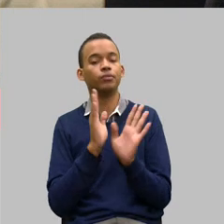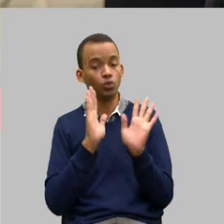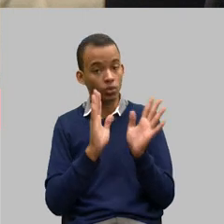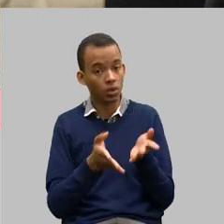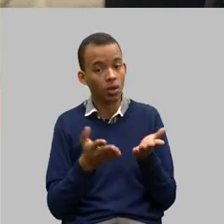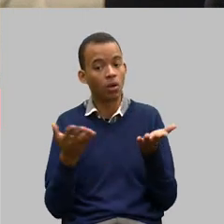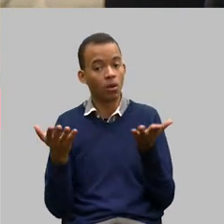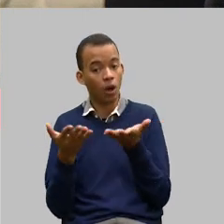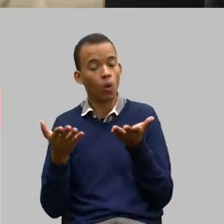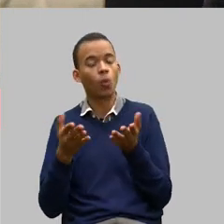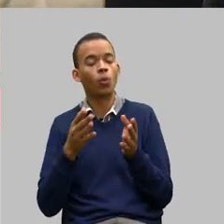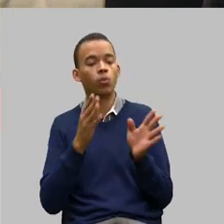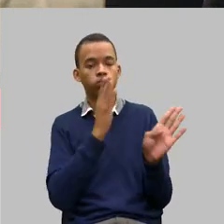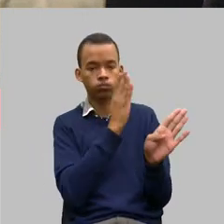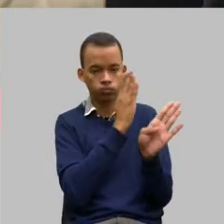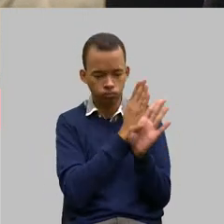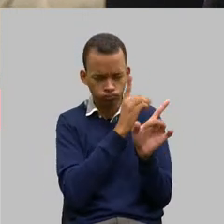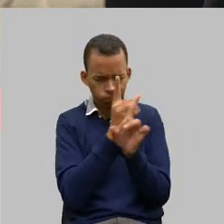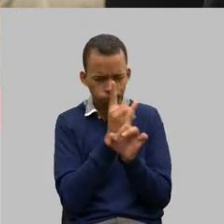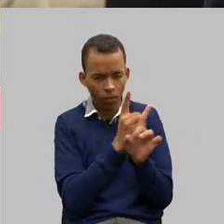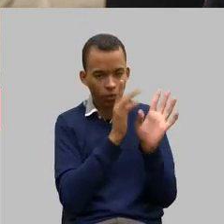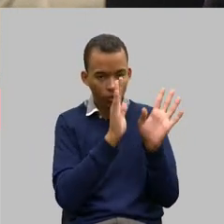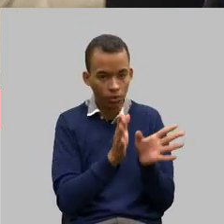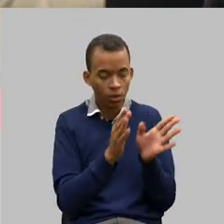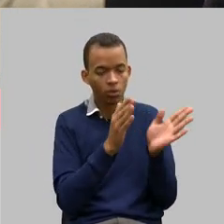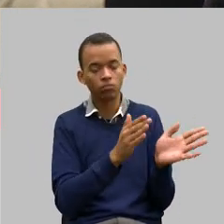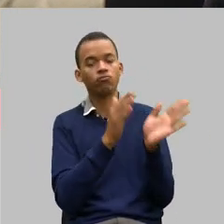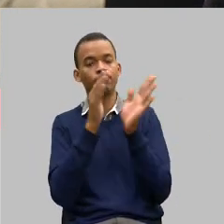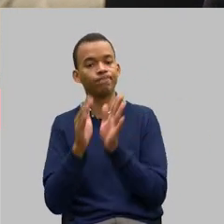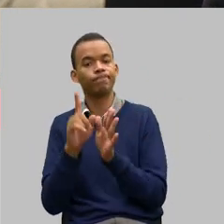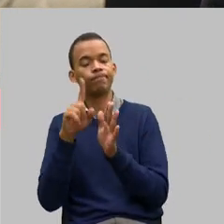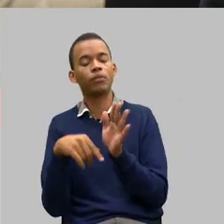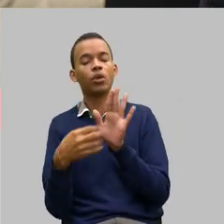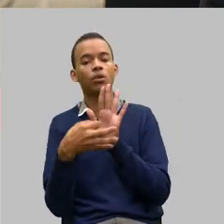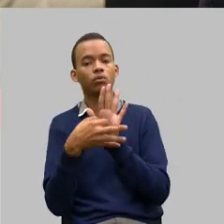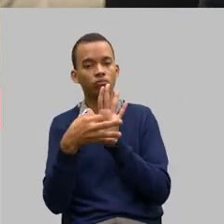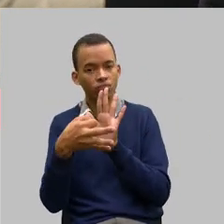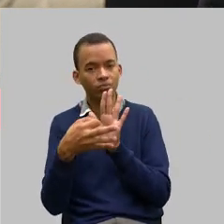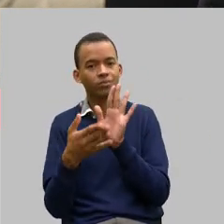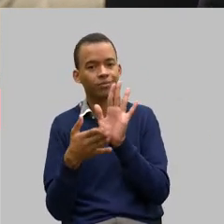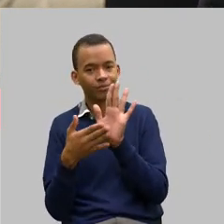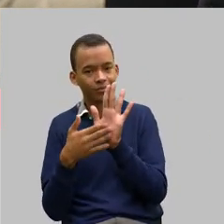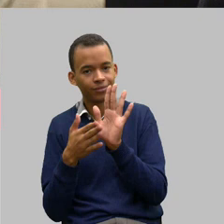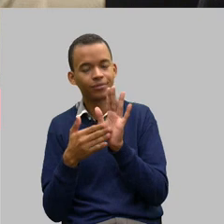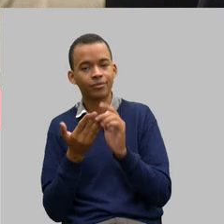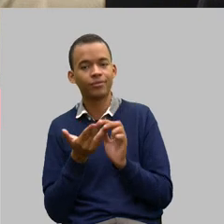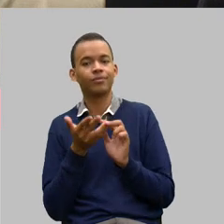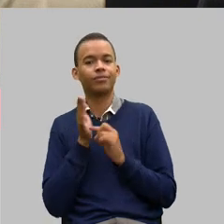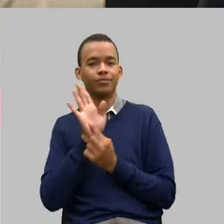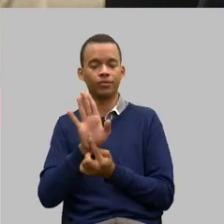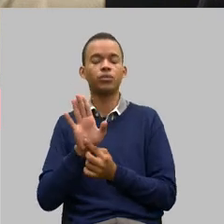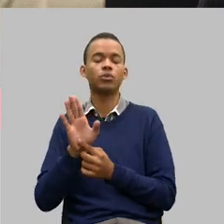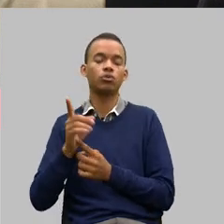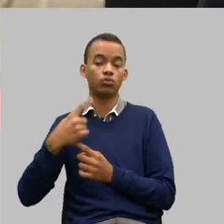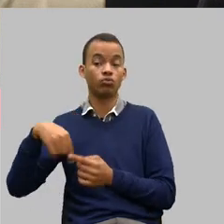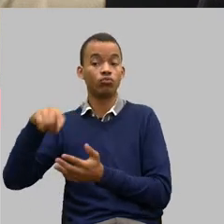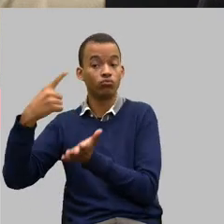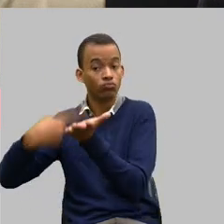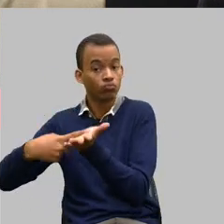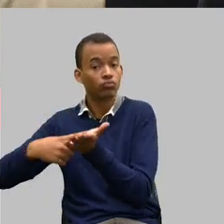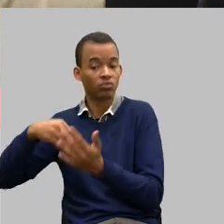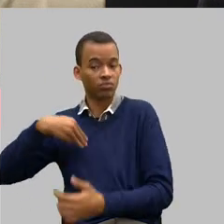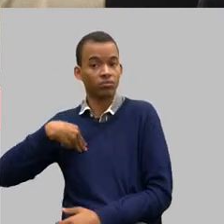de proposições né inclusive firmamos né um um acordo com o ministério público pra gente finalizar então né Eh